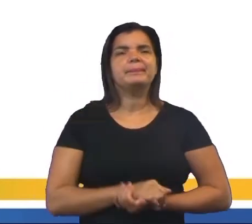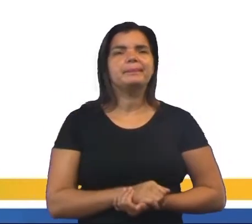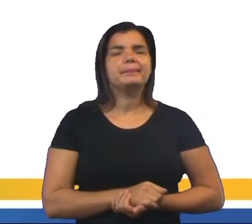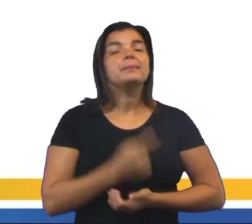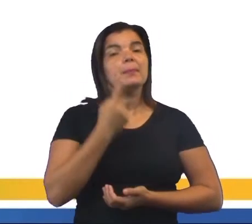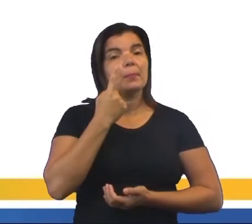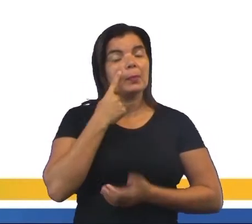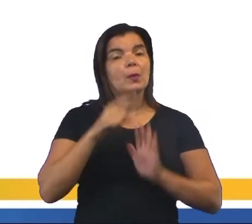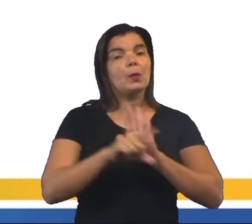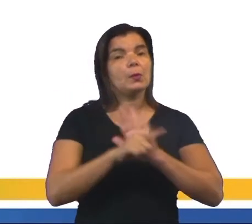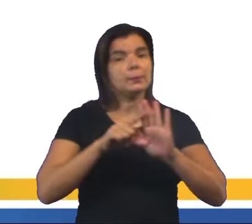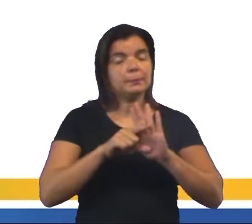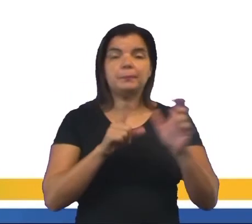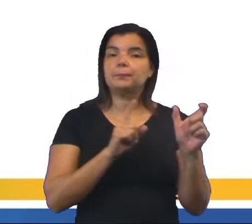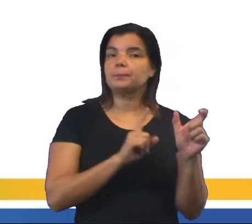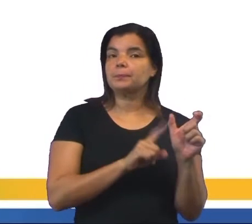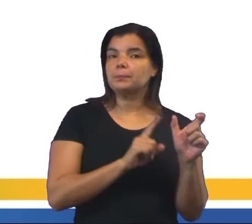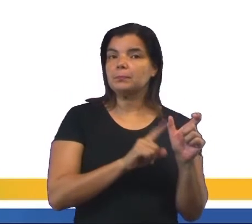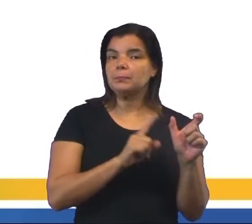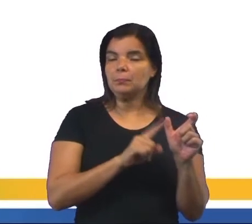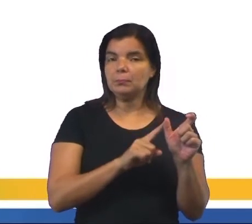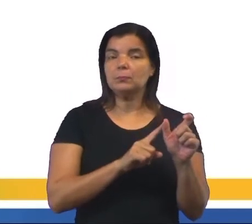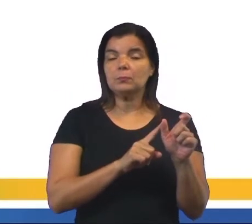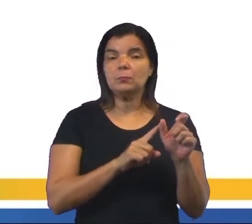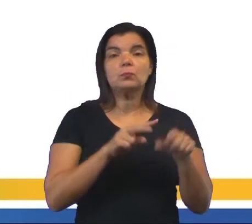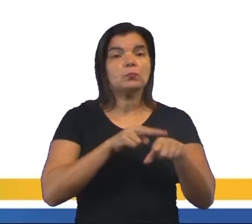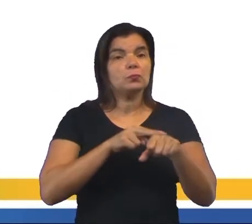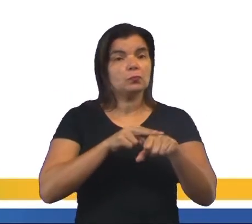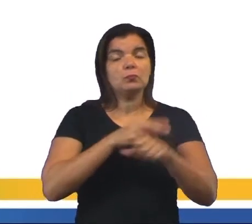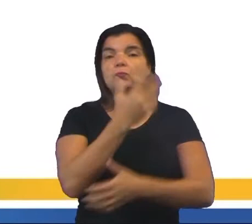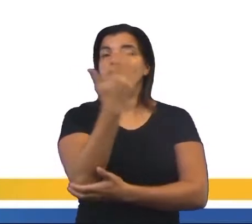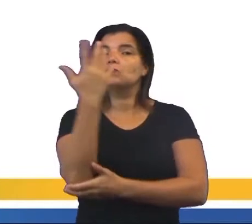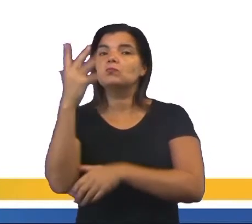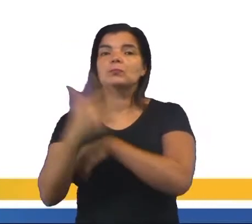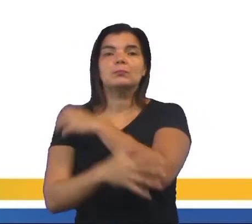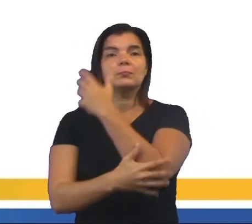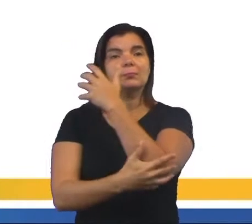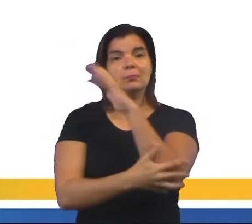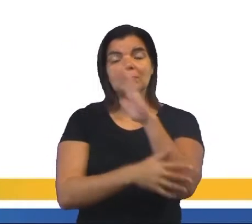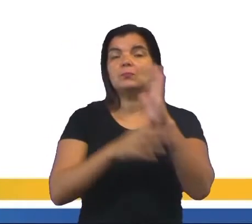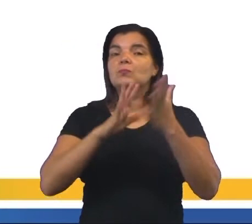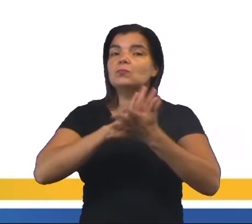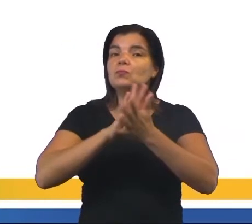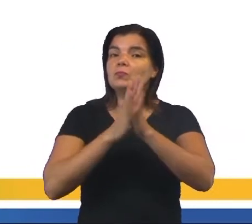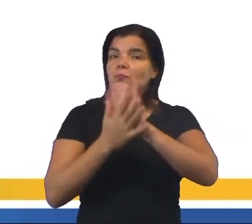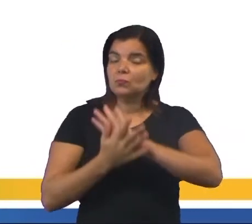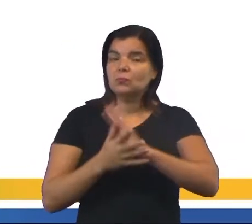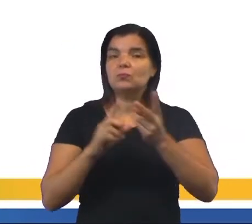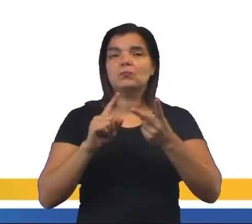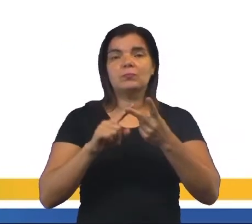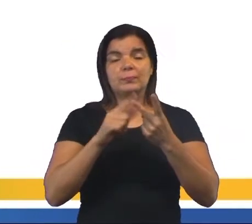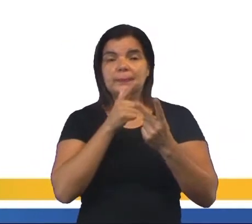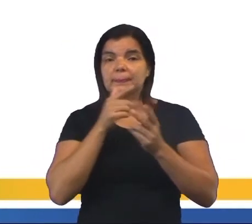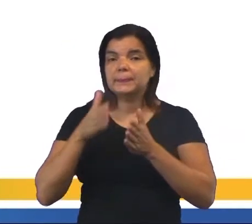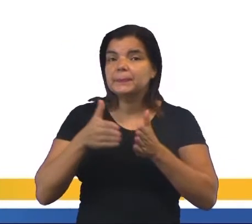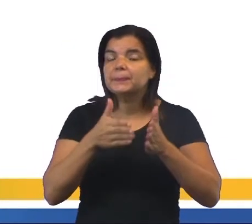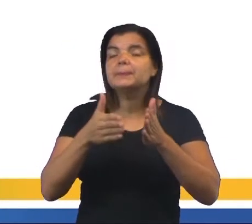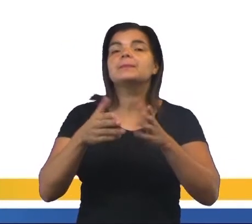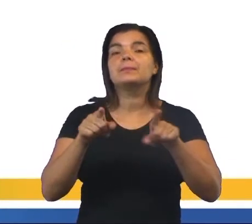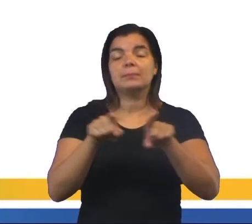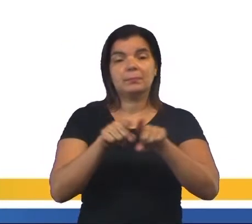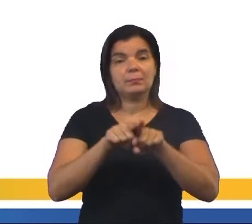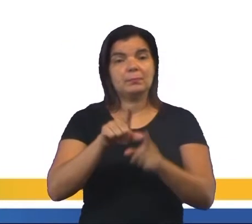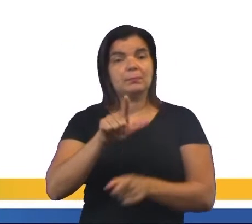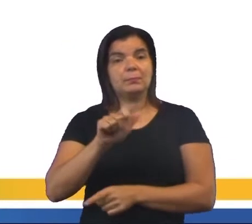nesse trecho as palavras que o verdor da floresta era engolido, as águas lambidas. Essas expressões figuradas,